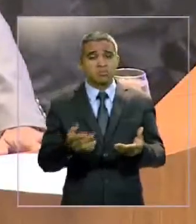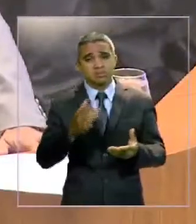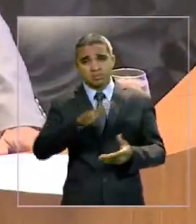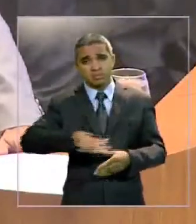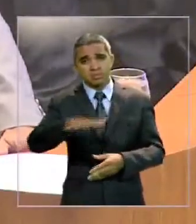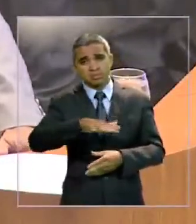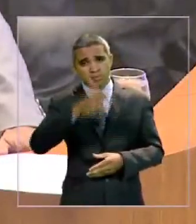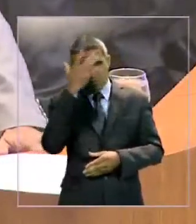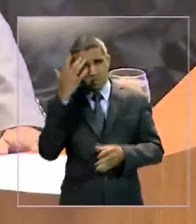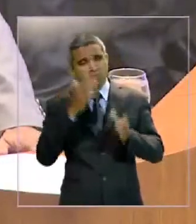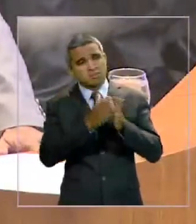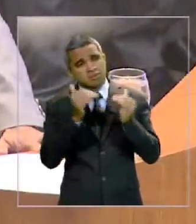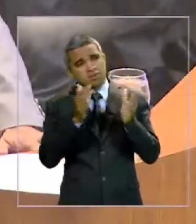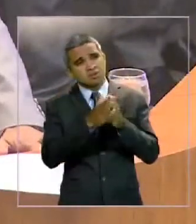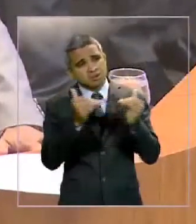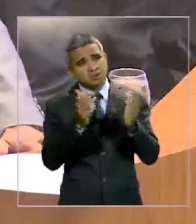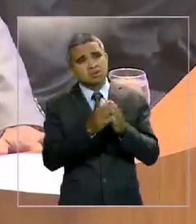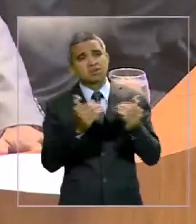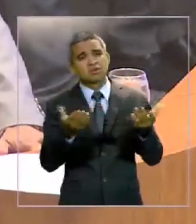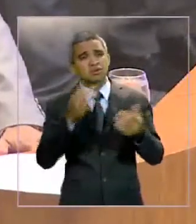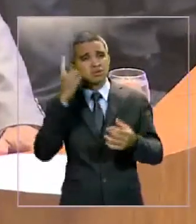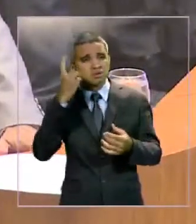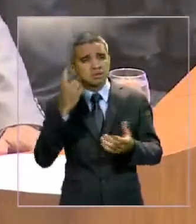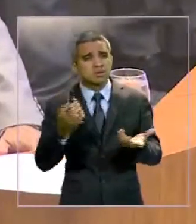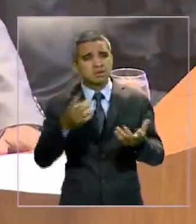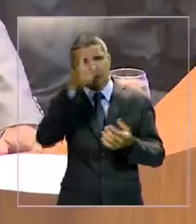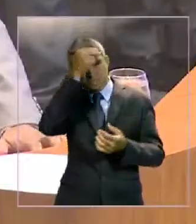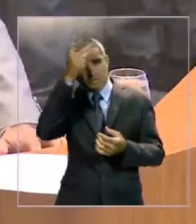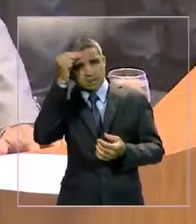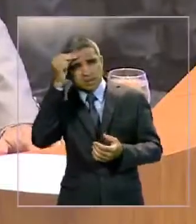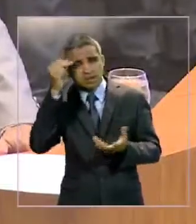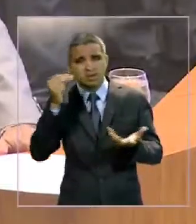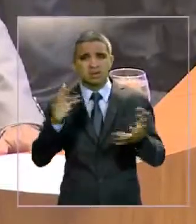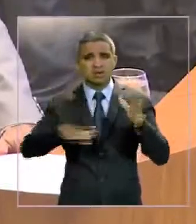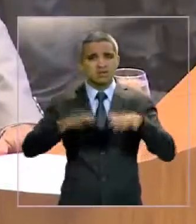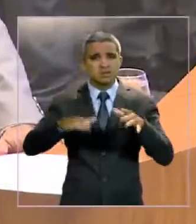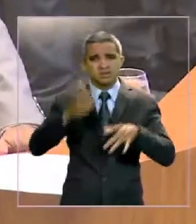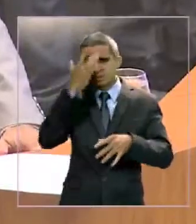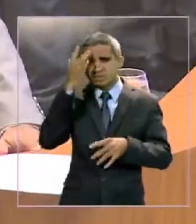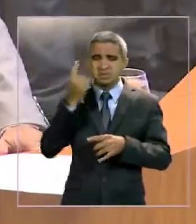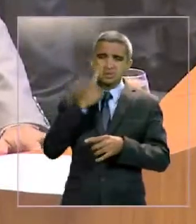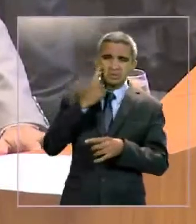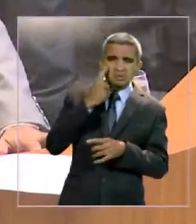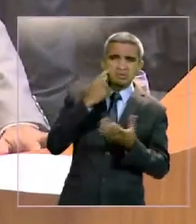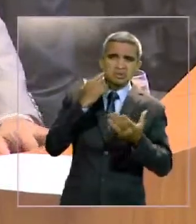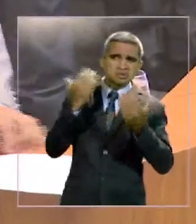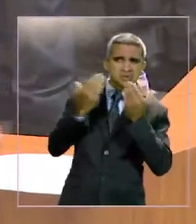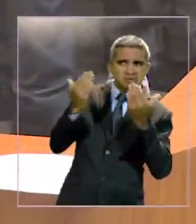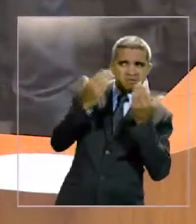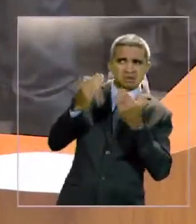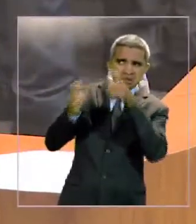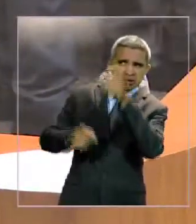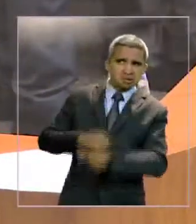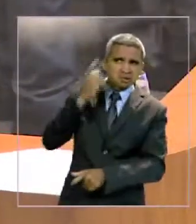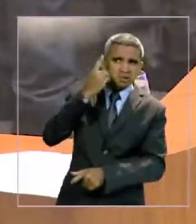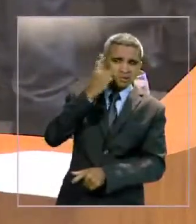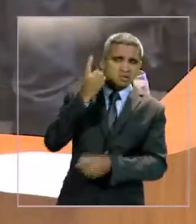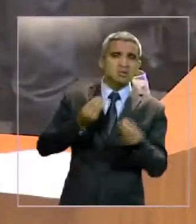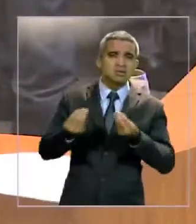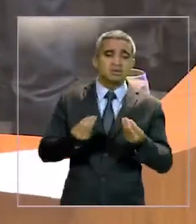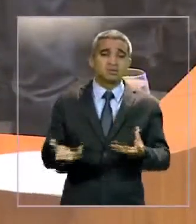Sim, 5 minutos pelo sem tempo da parte, liderança, sem a parte. Muito obrigado. Então, senhoras e senhores, não é nenhum pedido de favor, nós já temos uma